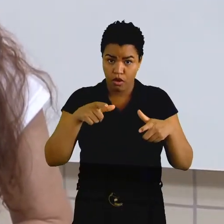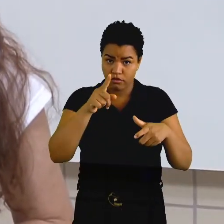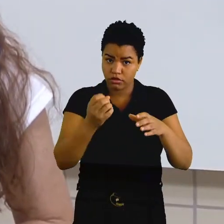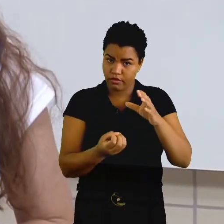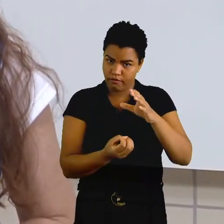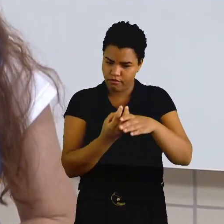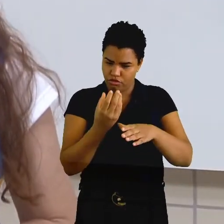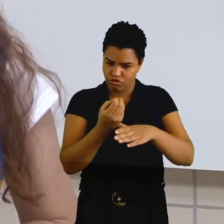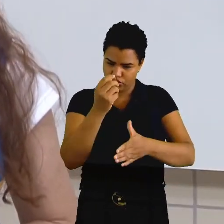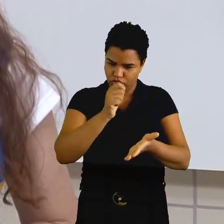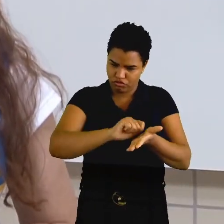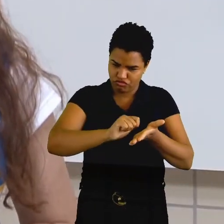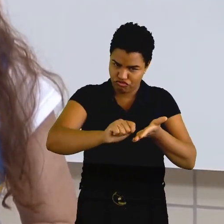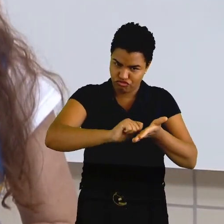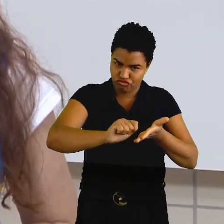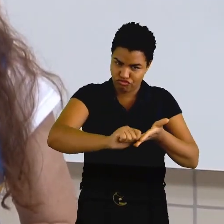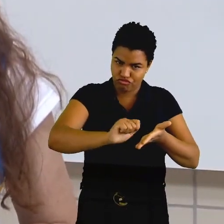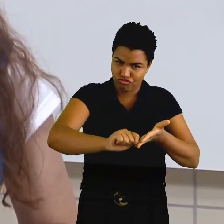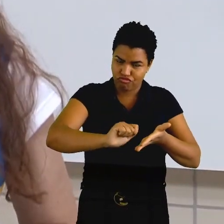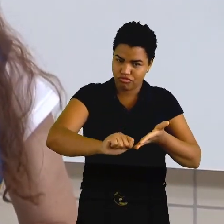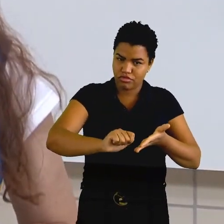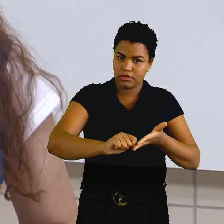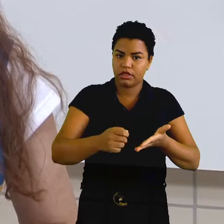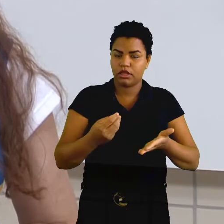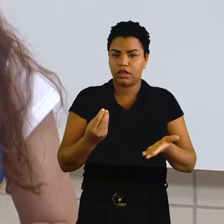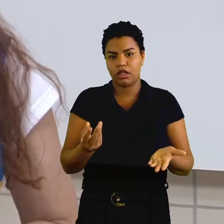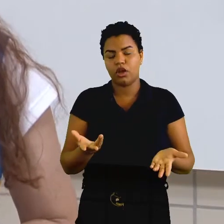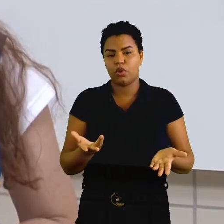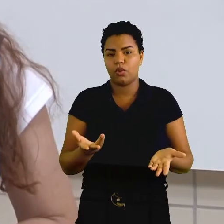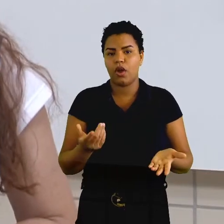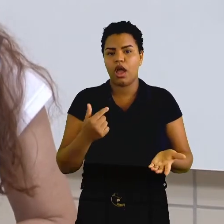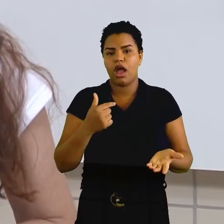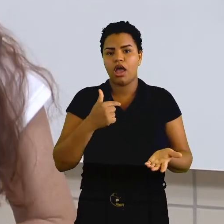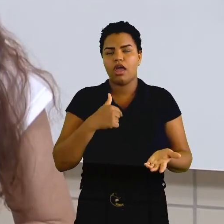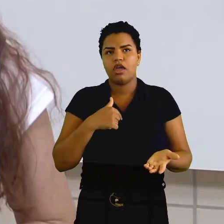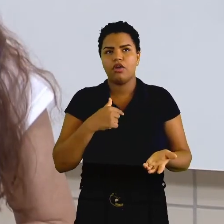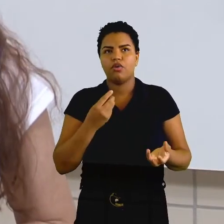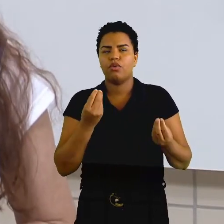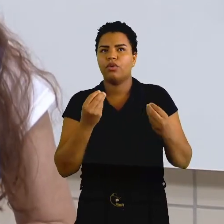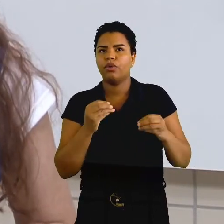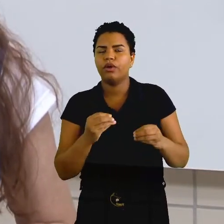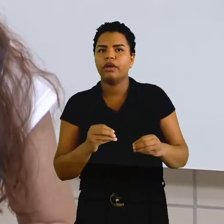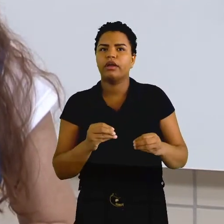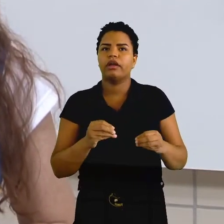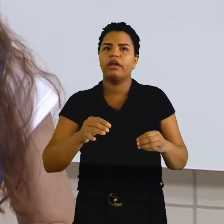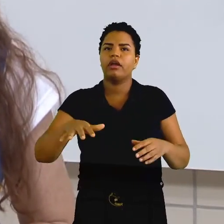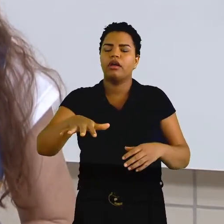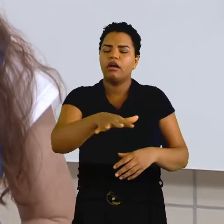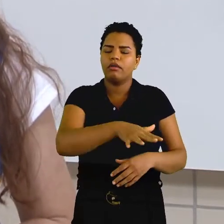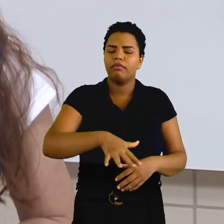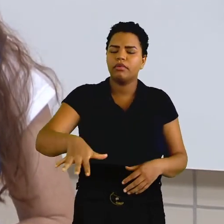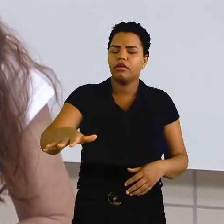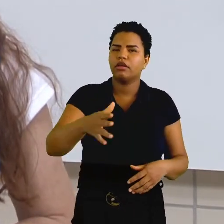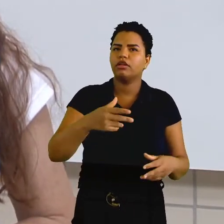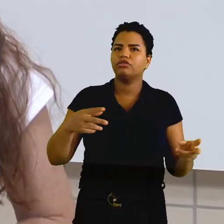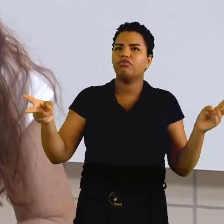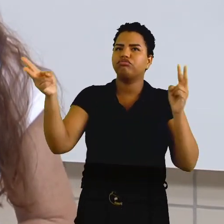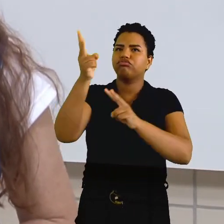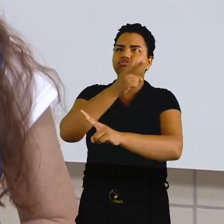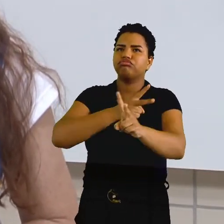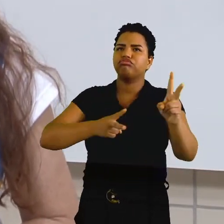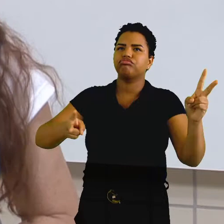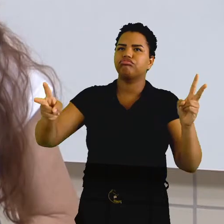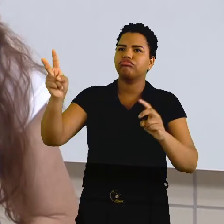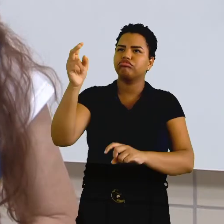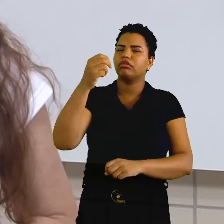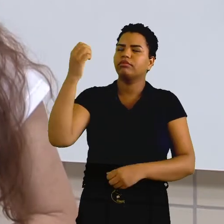produção. Aí eu coloquei que o ambiente arejado, que é um ambiente ventilado, iluminado,